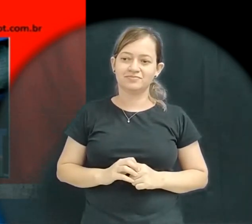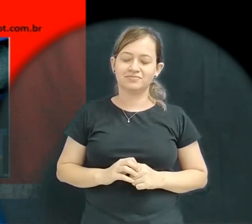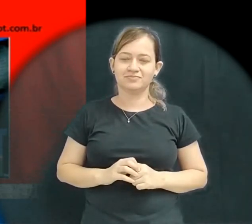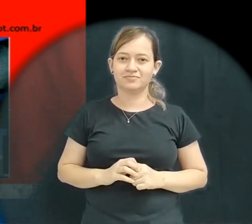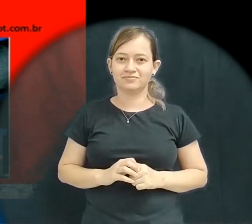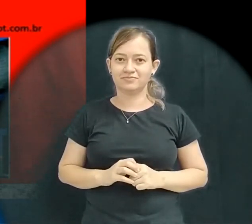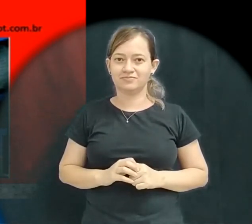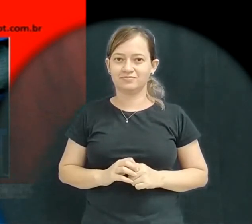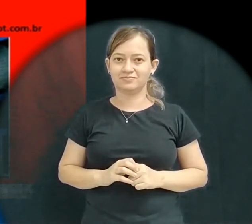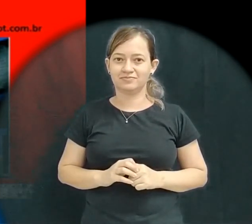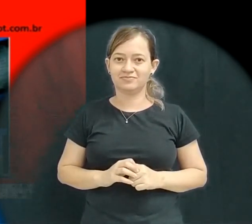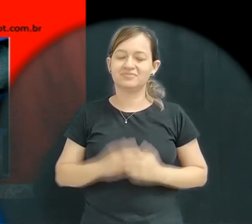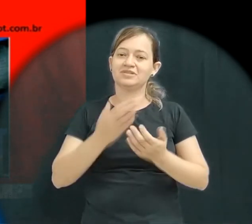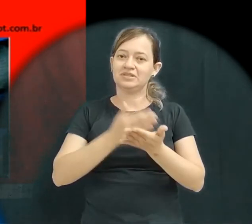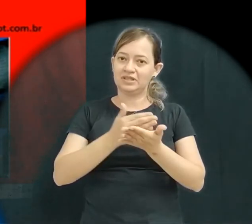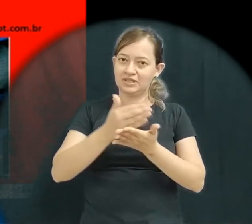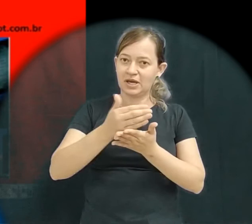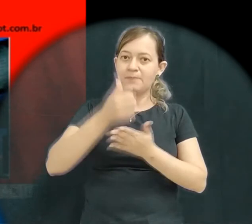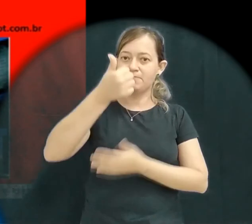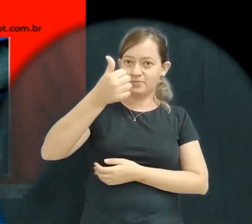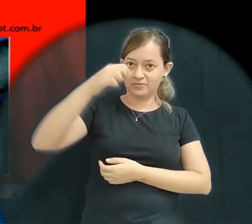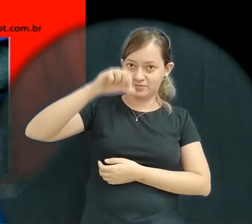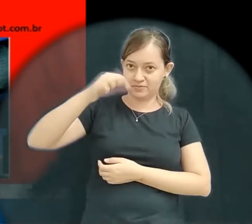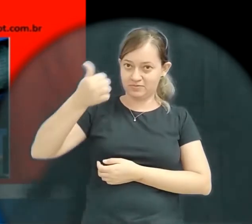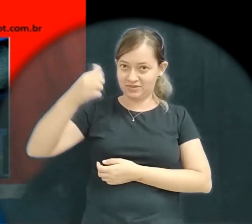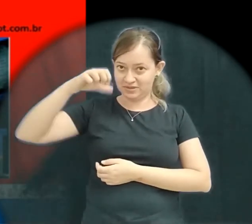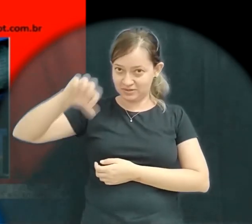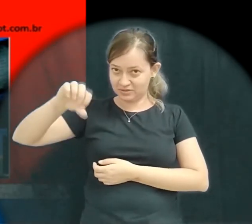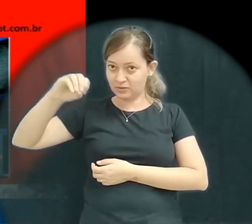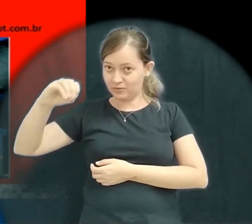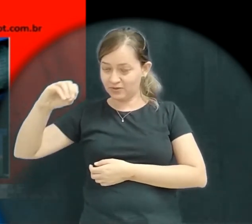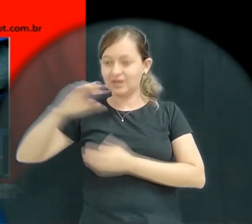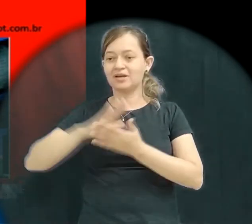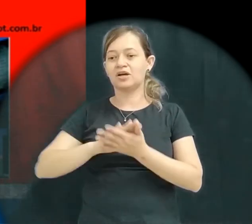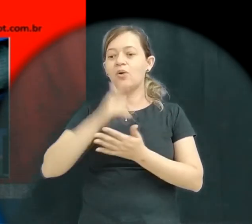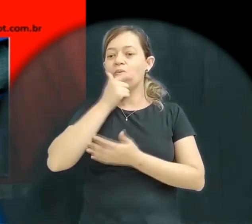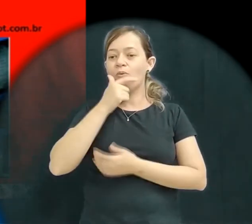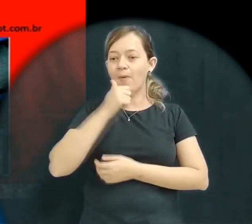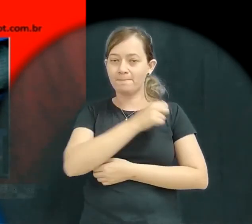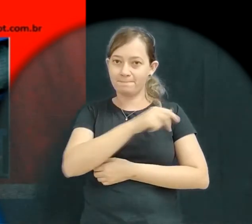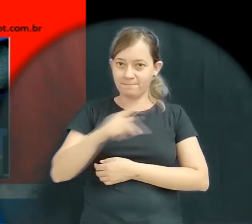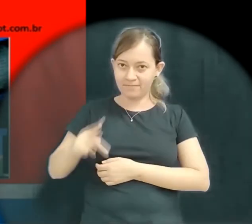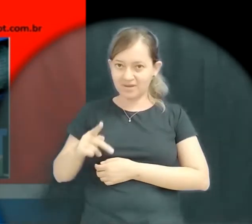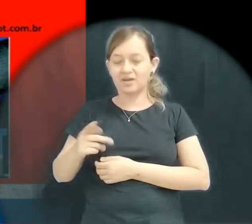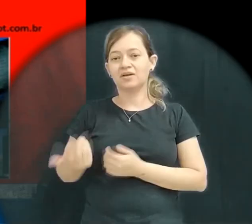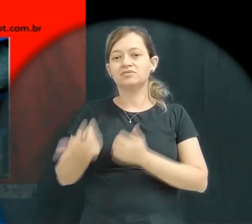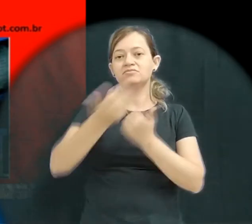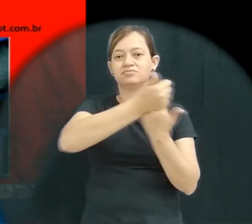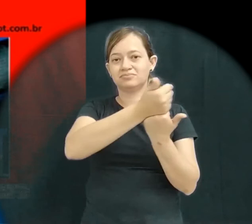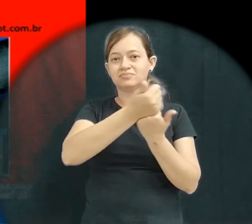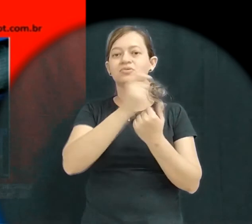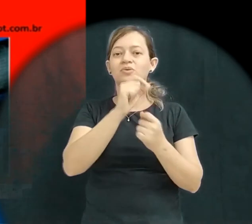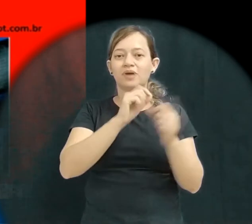No começo da década de 1990, o presidente da então União Soviética, Mikhail Gorbachev, começou a